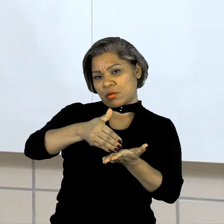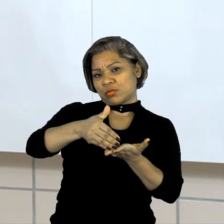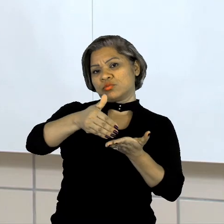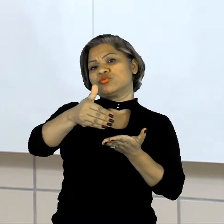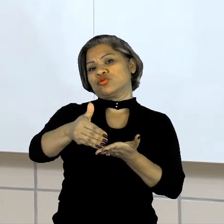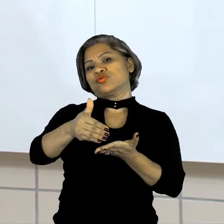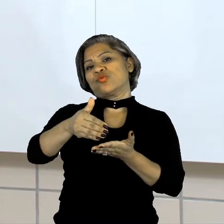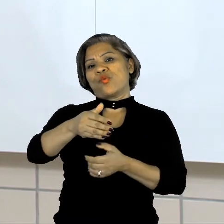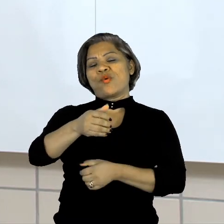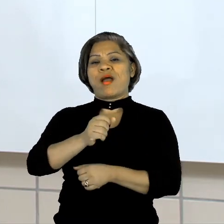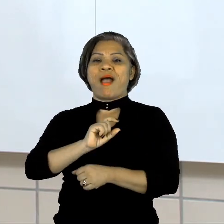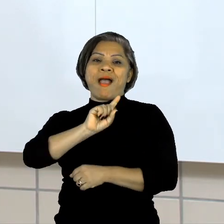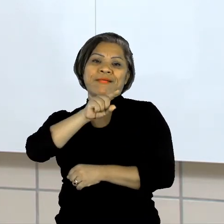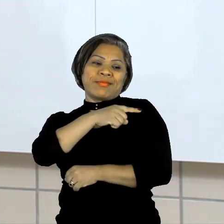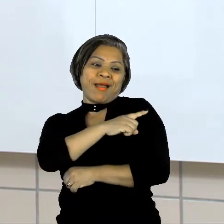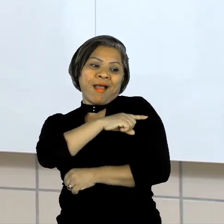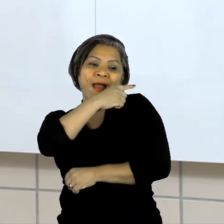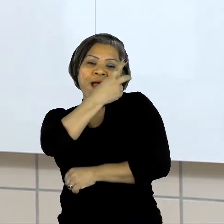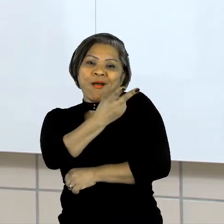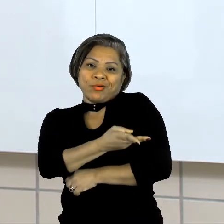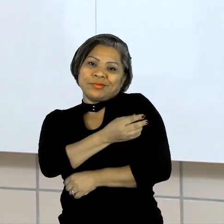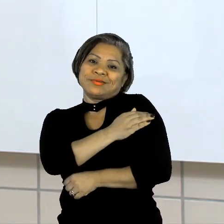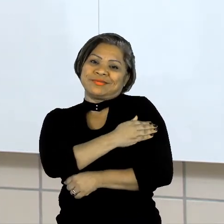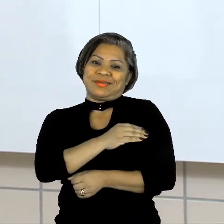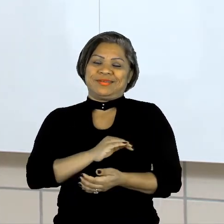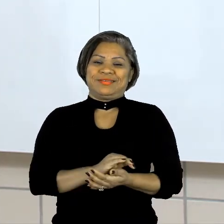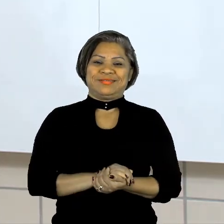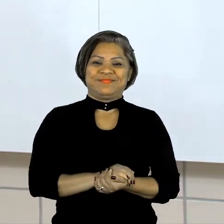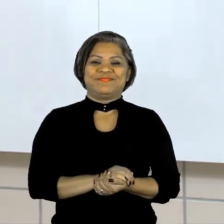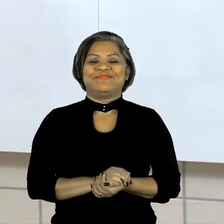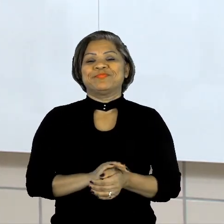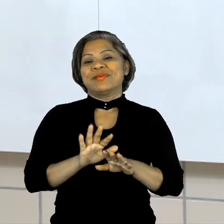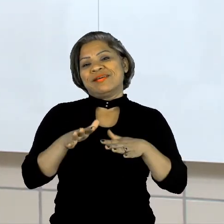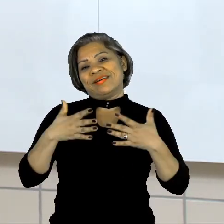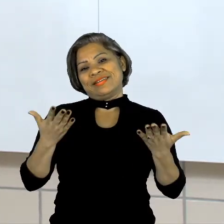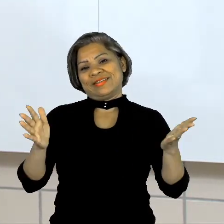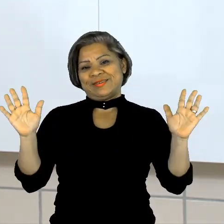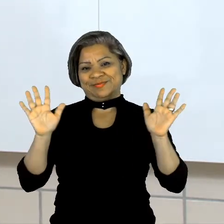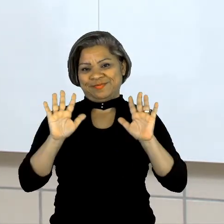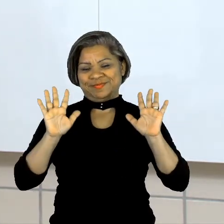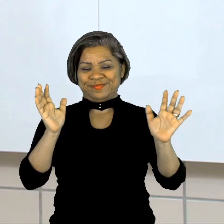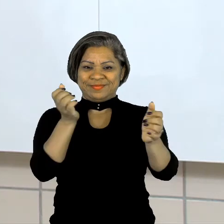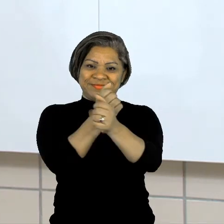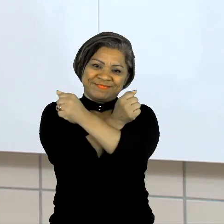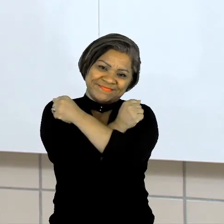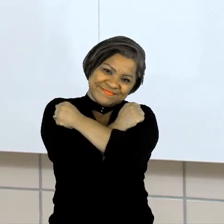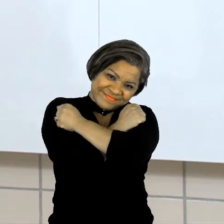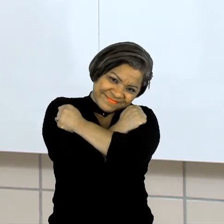estar, ok? Então eu me despeço de vocês e um grande abraço.